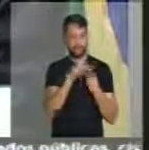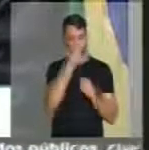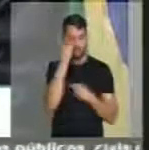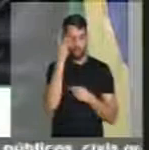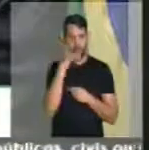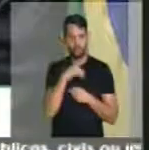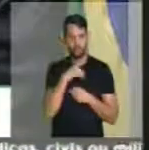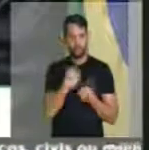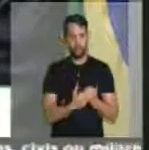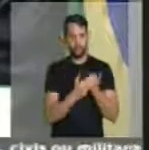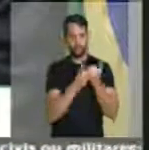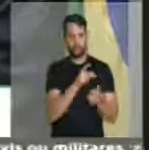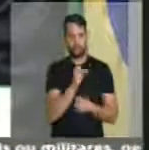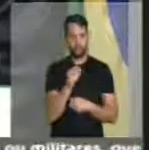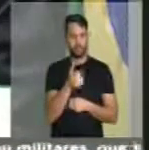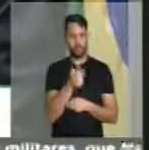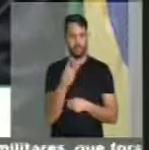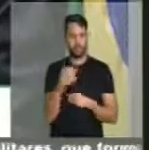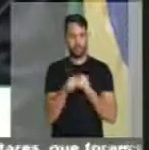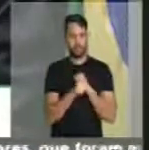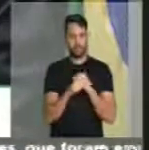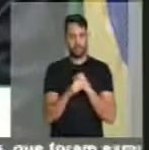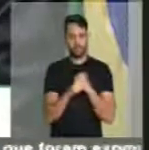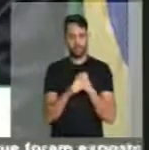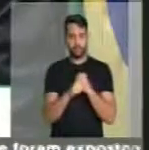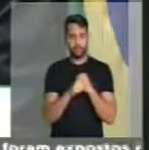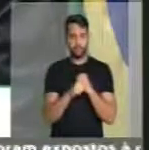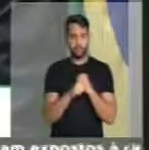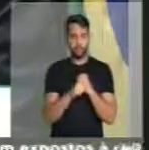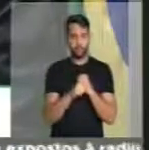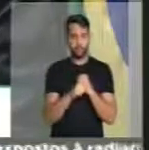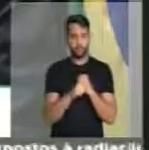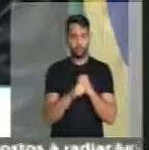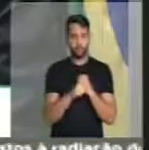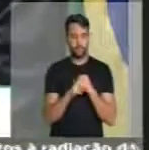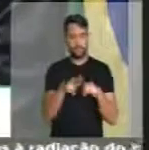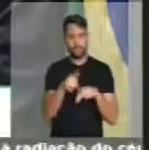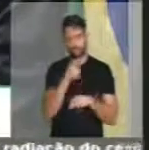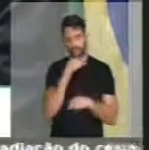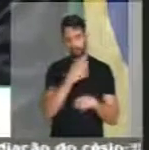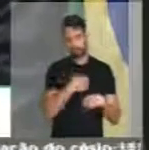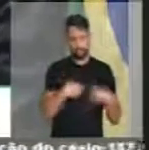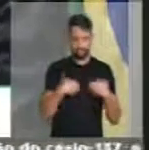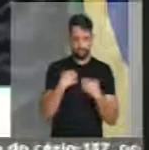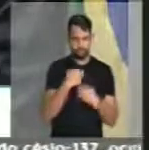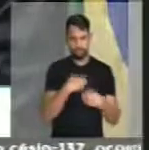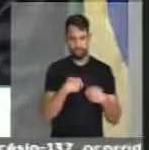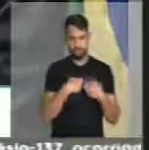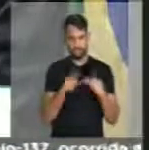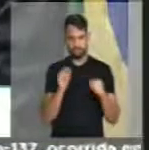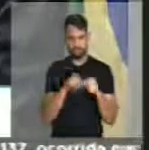que apoiaram o PT por 13 anos e que se decepcionaram, sentiram-se